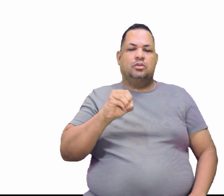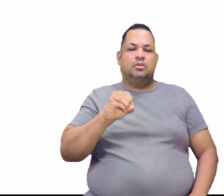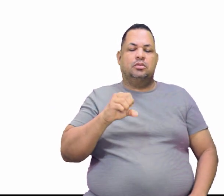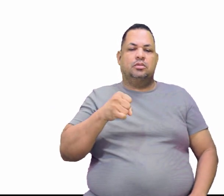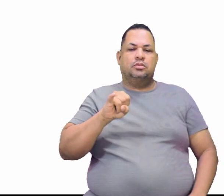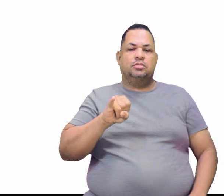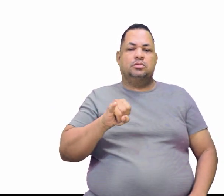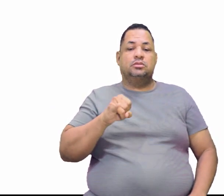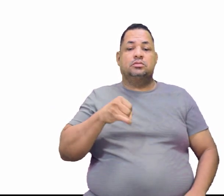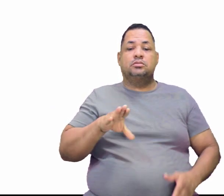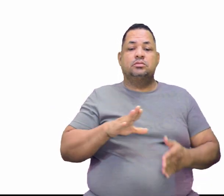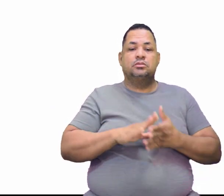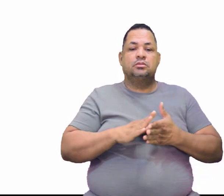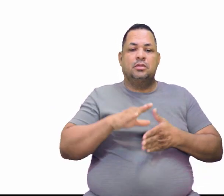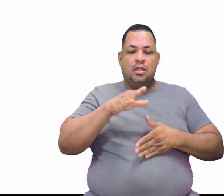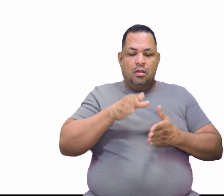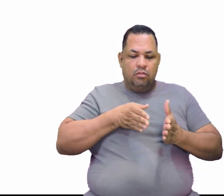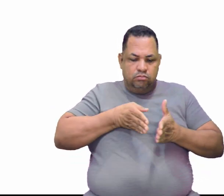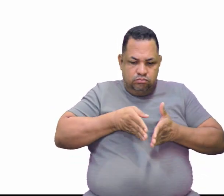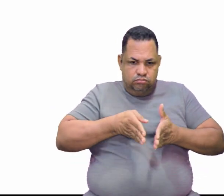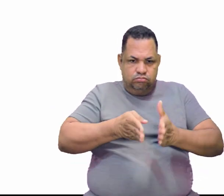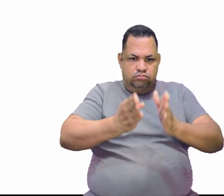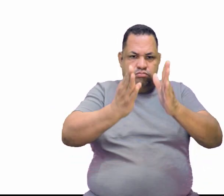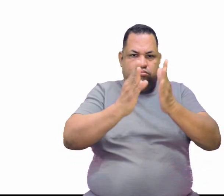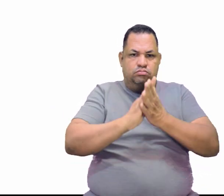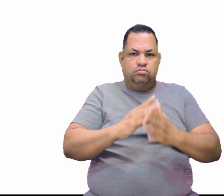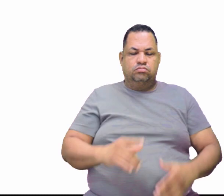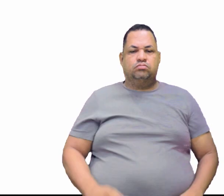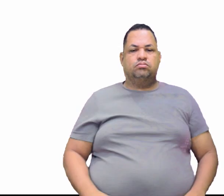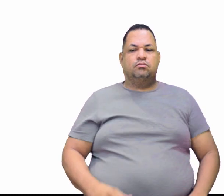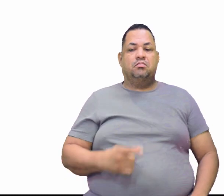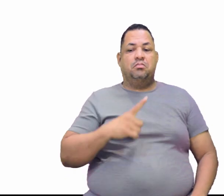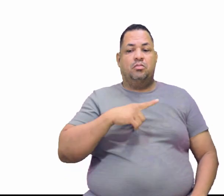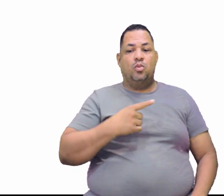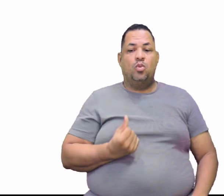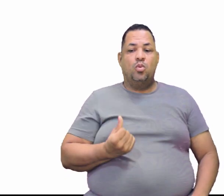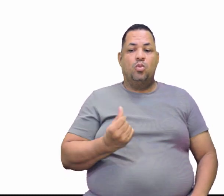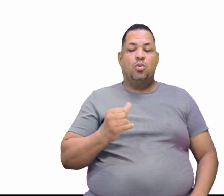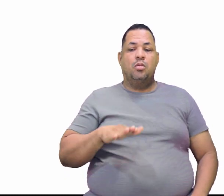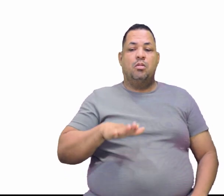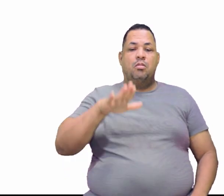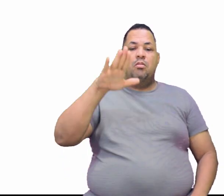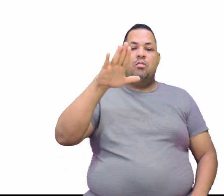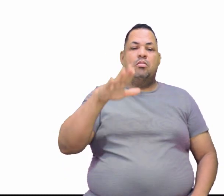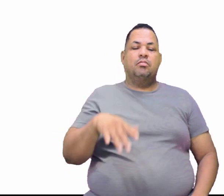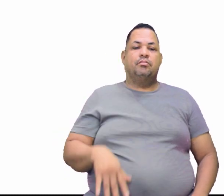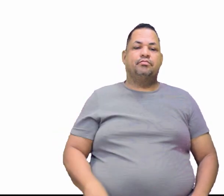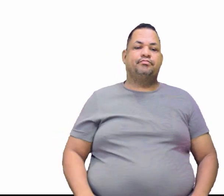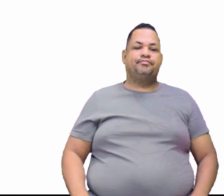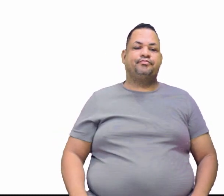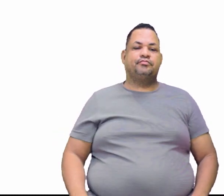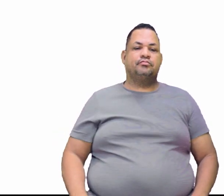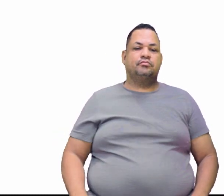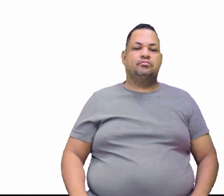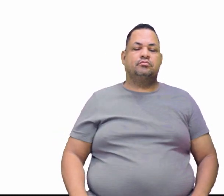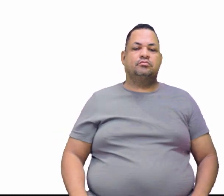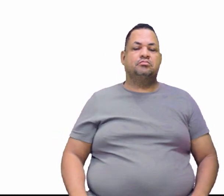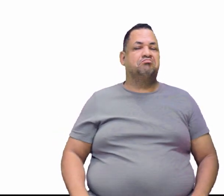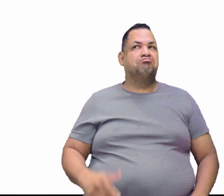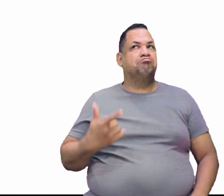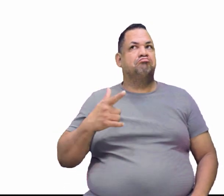se fosse canalizado, ia gastar muito mais dinheiro. Que tipo de maquinário existia naquela época para poder canalizar o